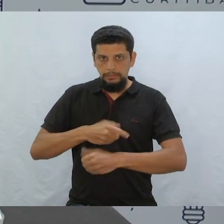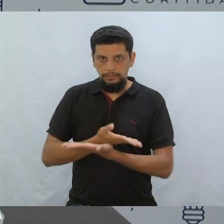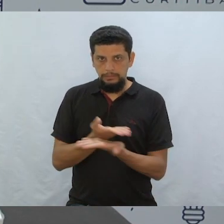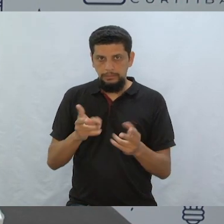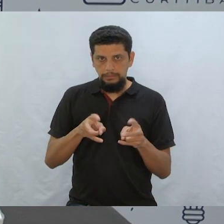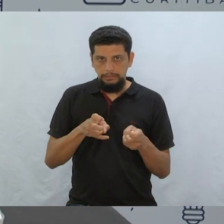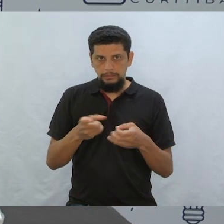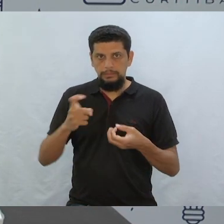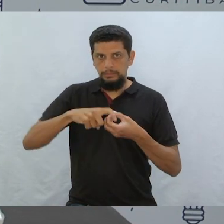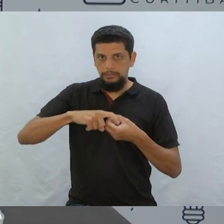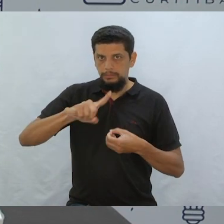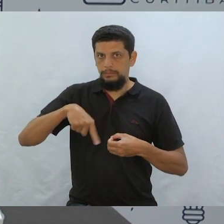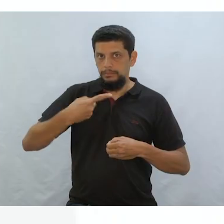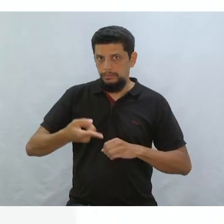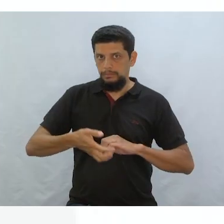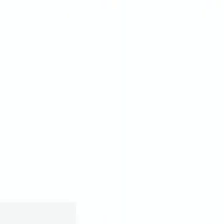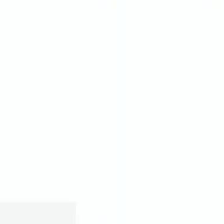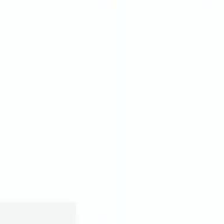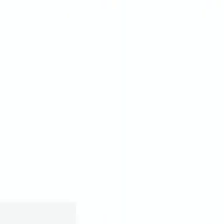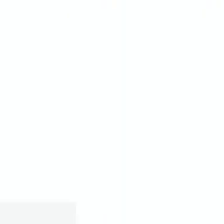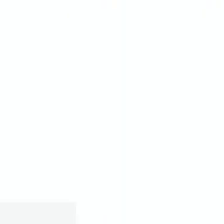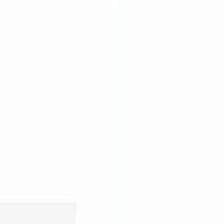vocês observarem e já retornamos.